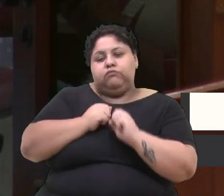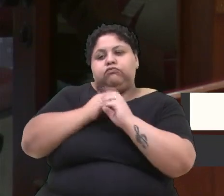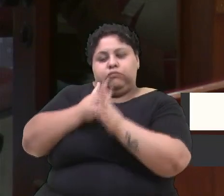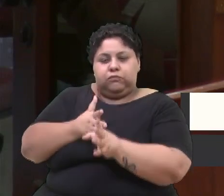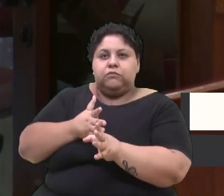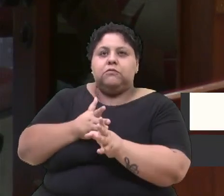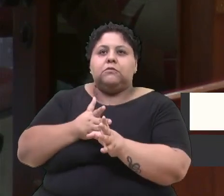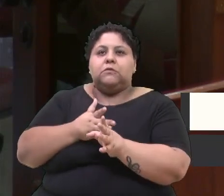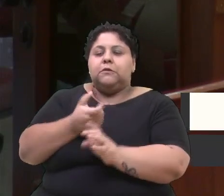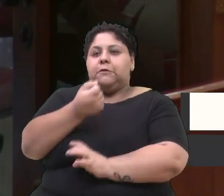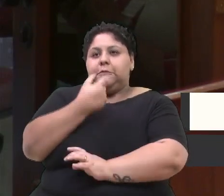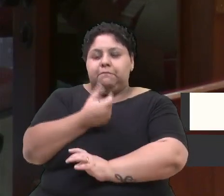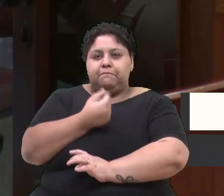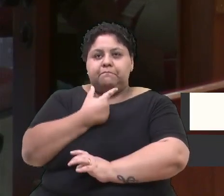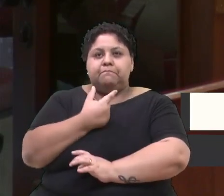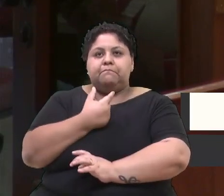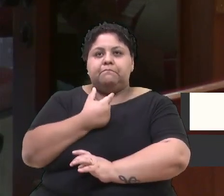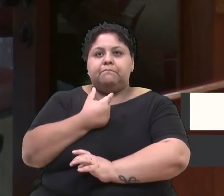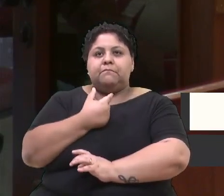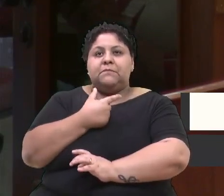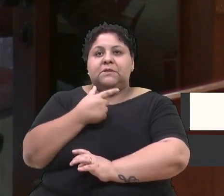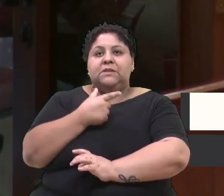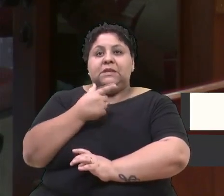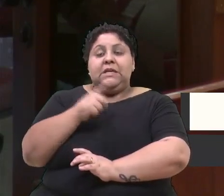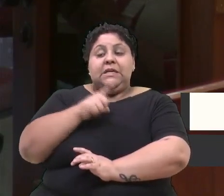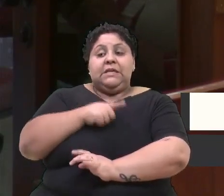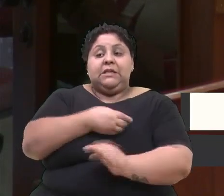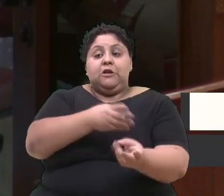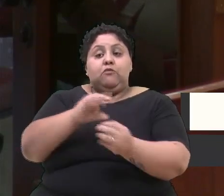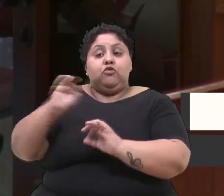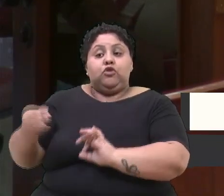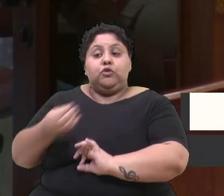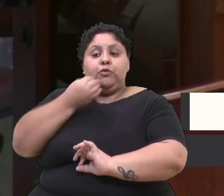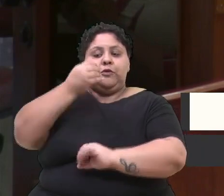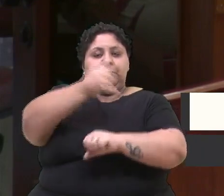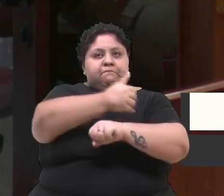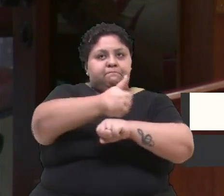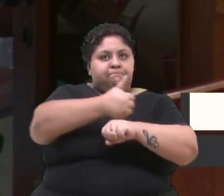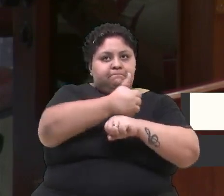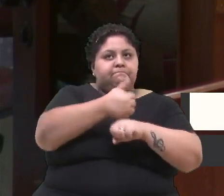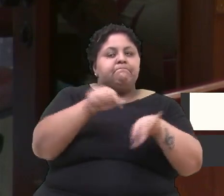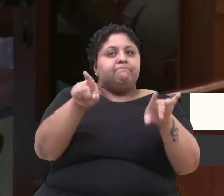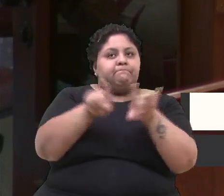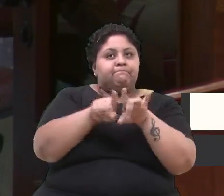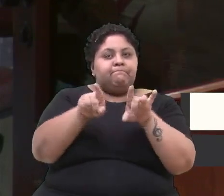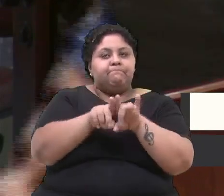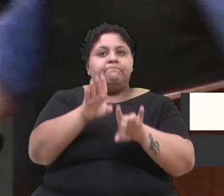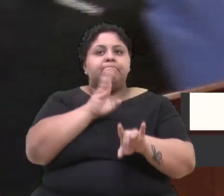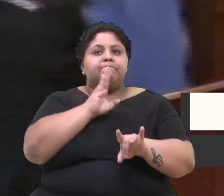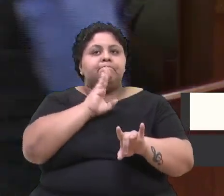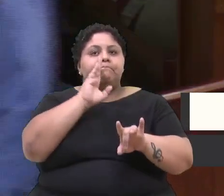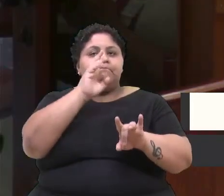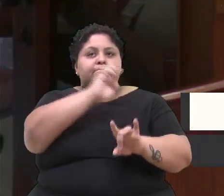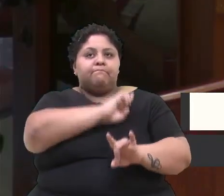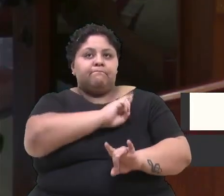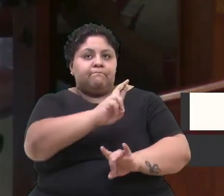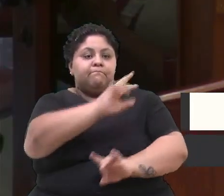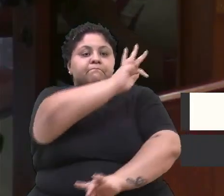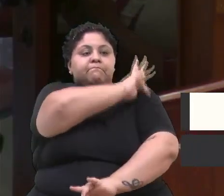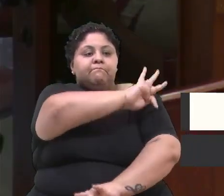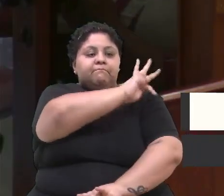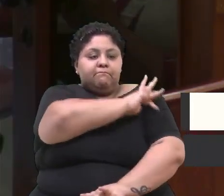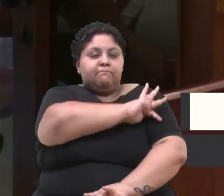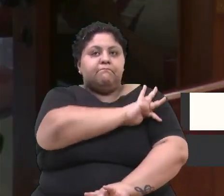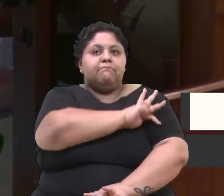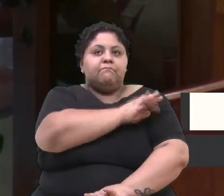de medicamentos, abre muitas oportunidades para esse profissional. Também conhecido como representante farmacêutico